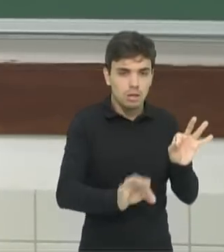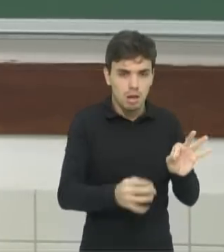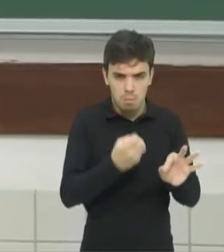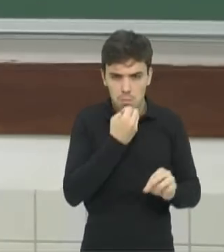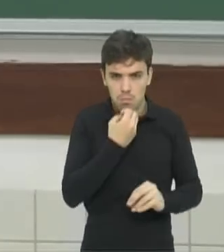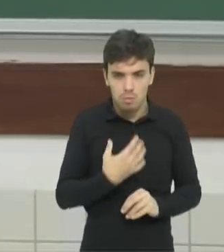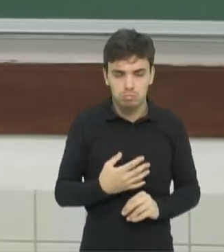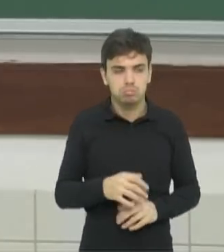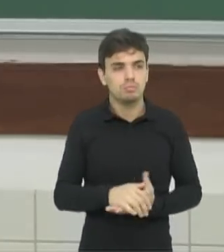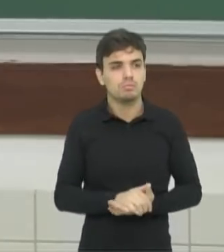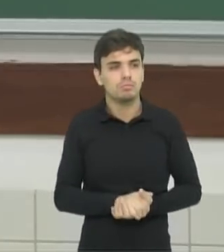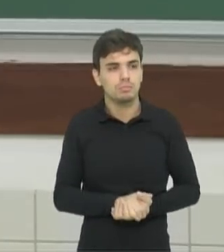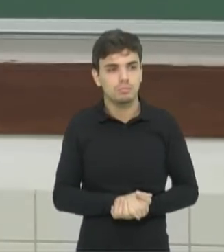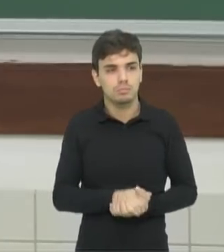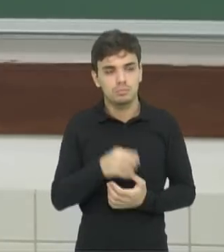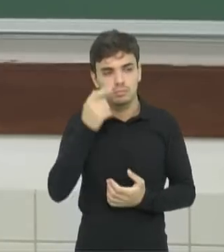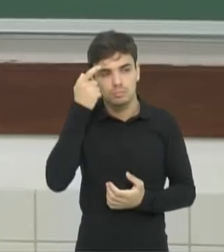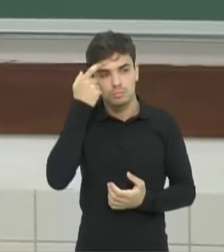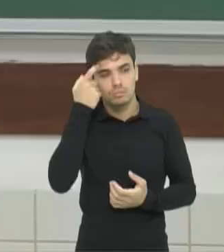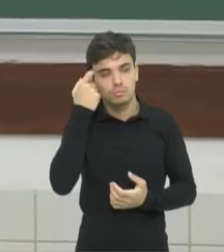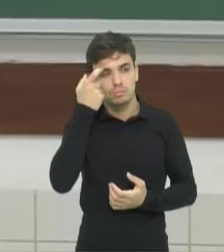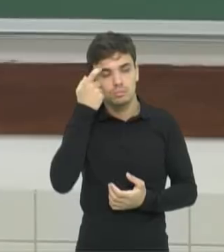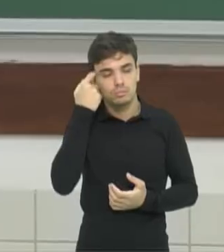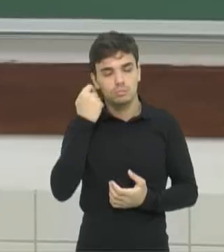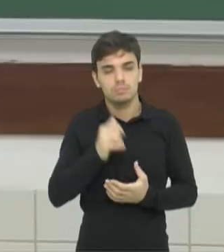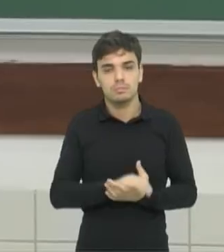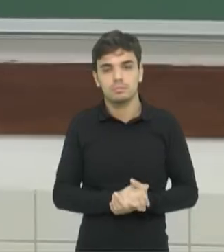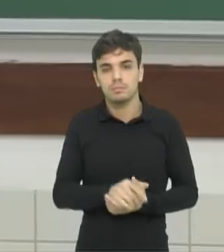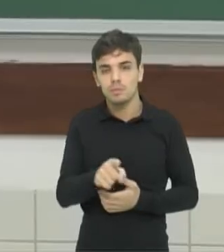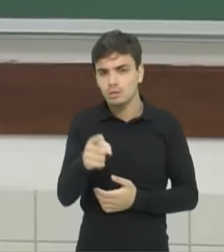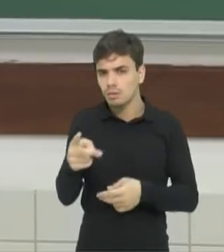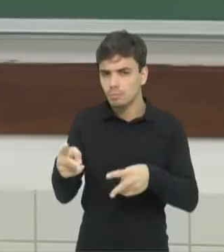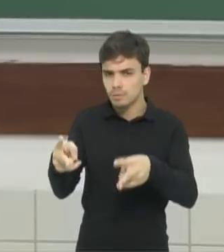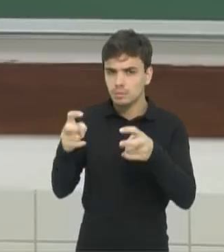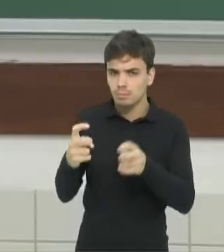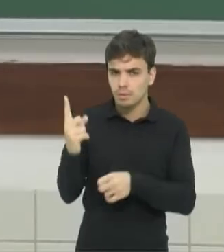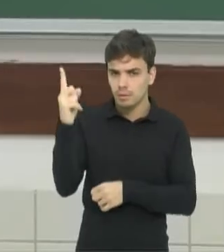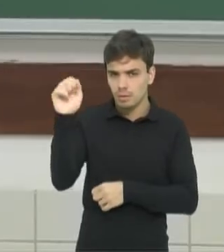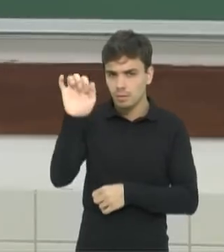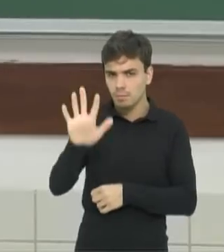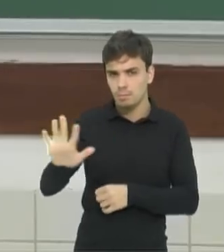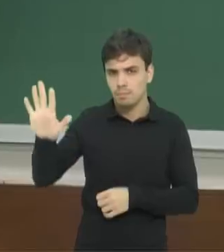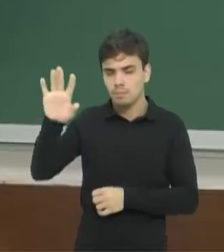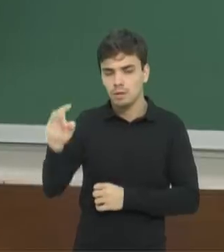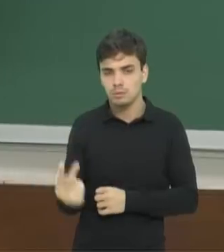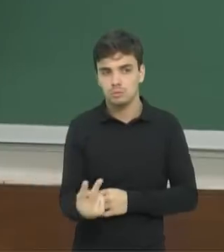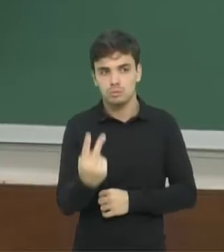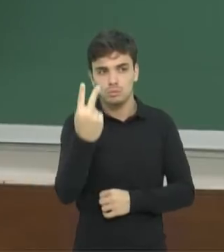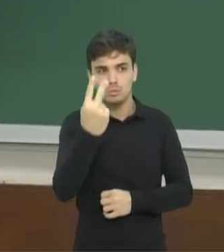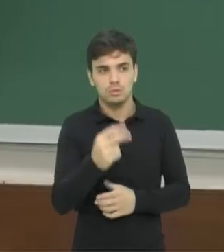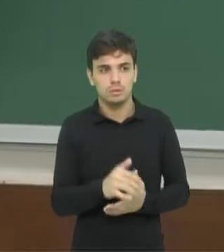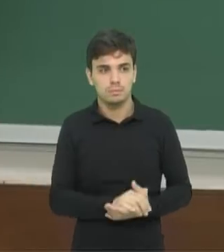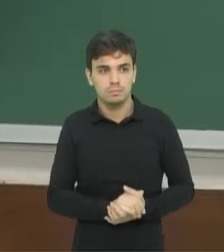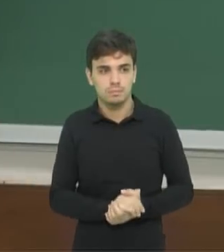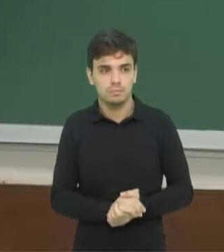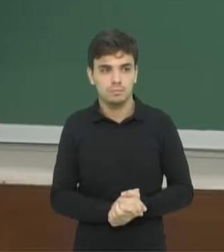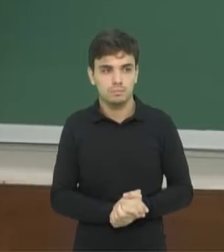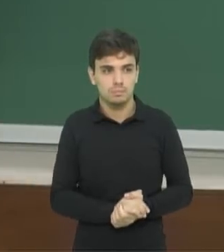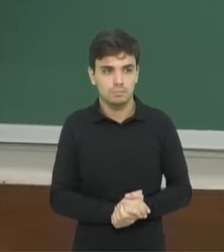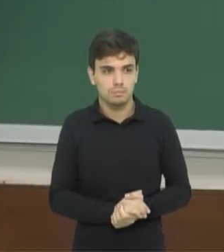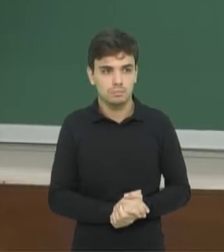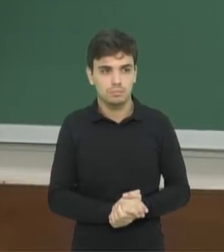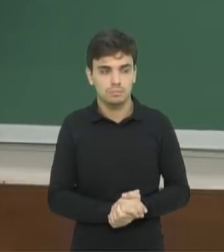aqui, pessoal. Essa foto aqui, vocês repararam que estão os dois? Aqui a gente tem uma fotografia que